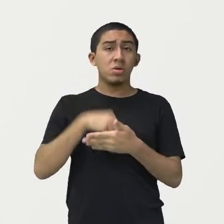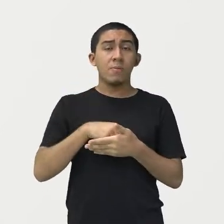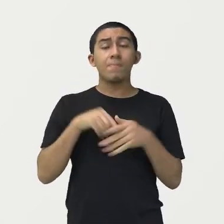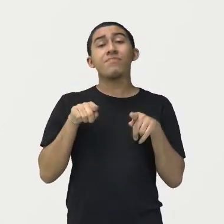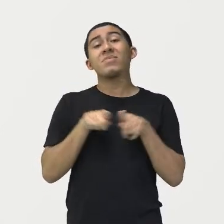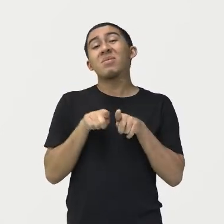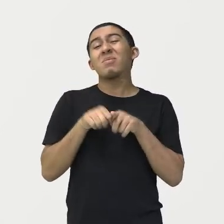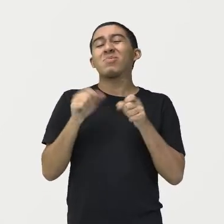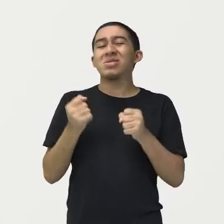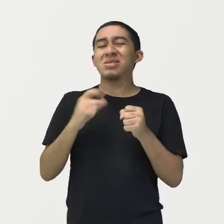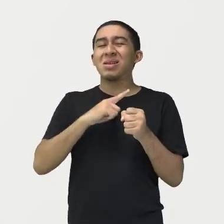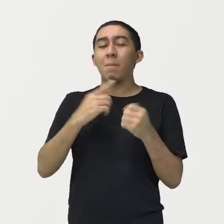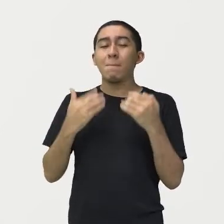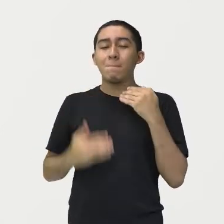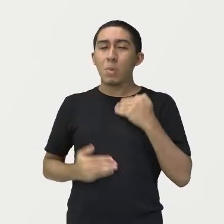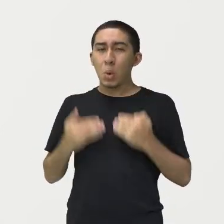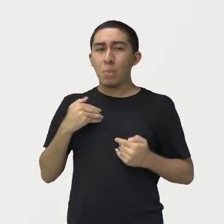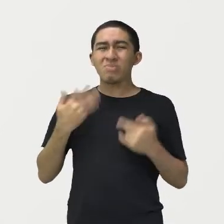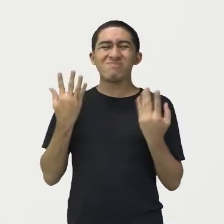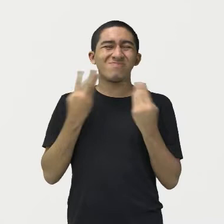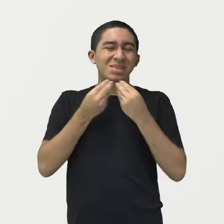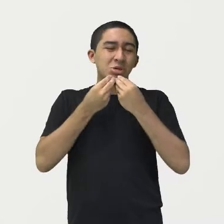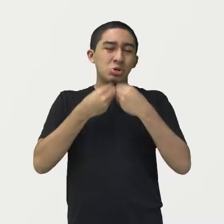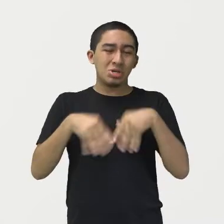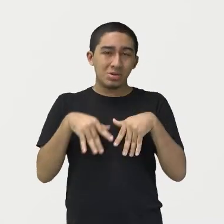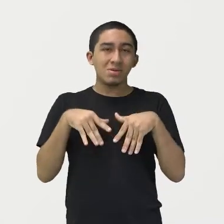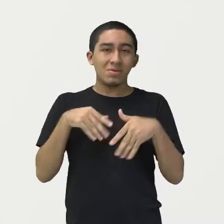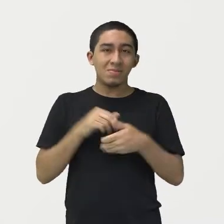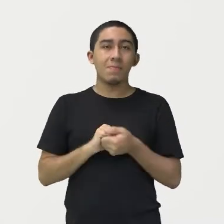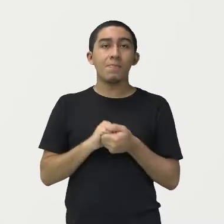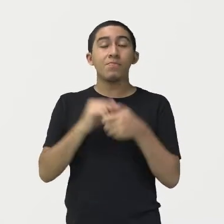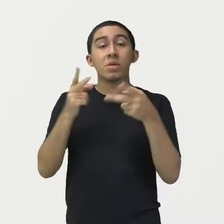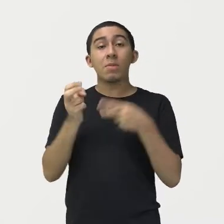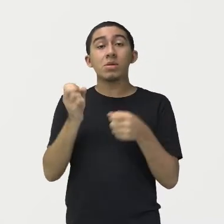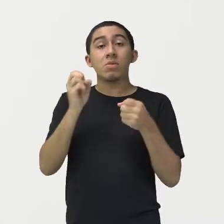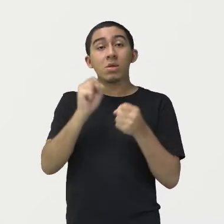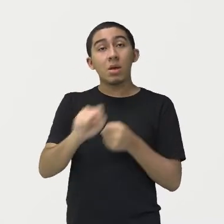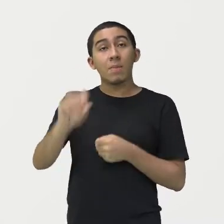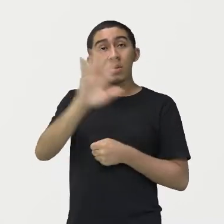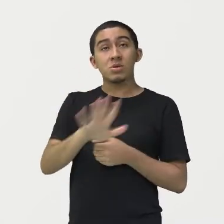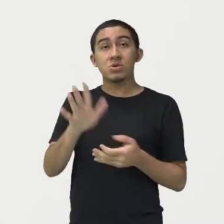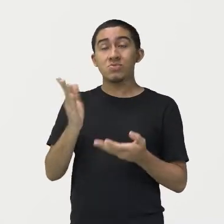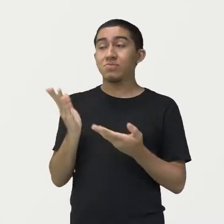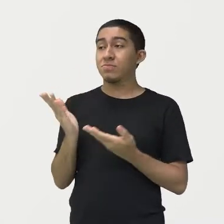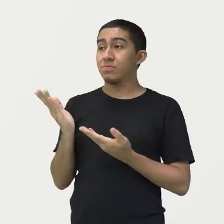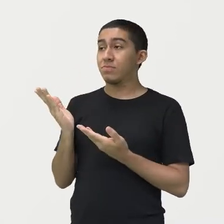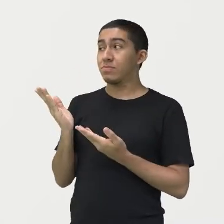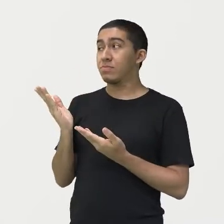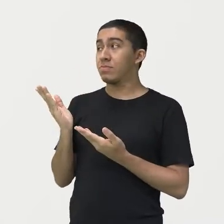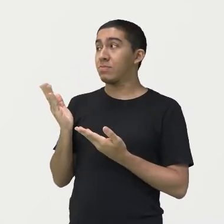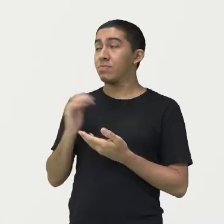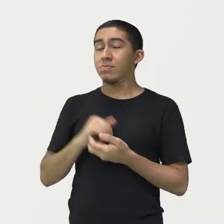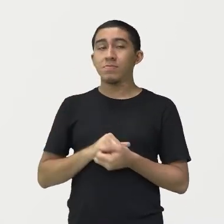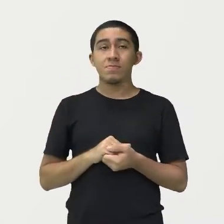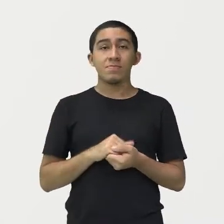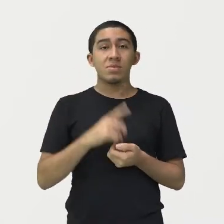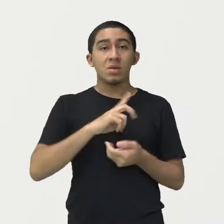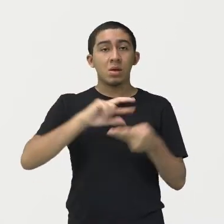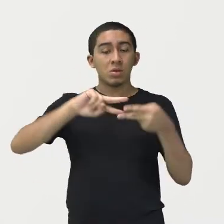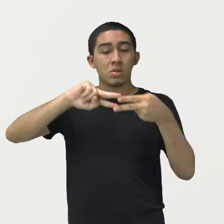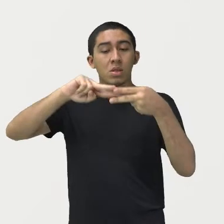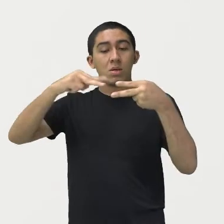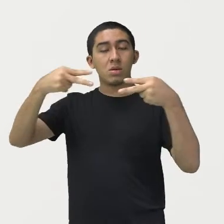podem ser também prejudiciais. Observem aqui nesta imagem, a gente tem um filamento